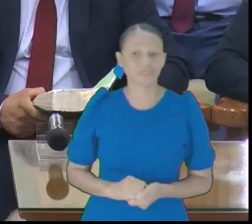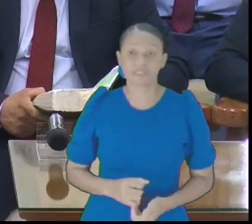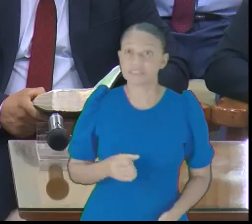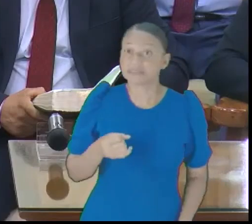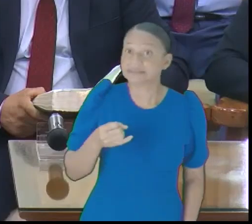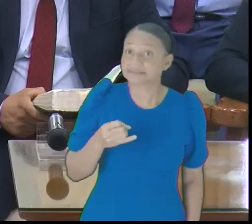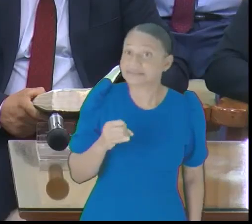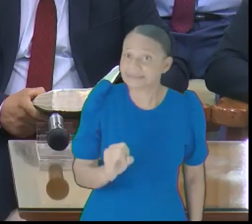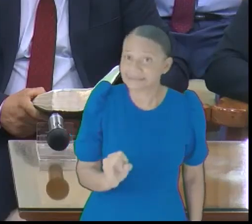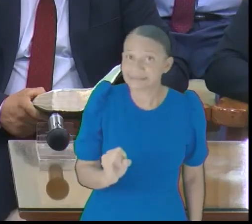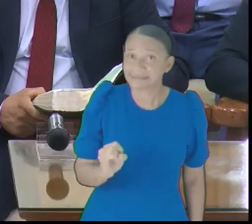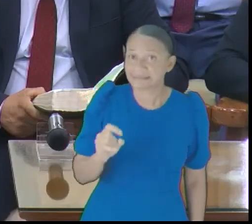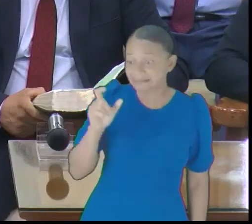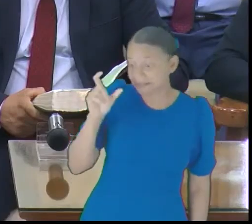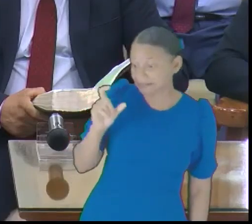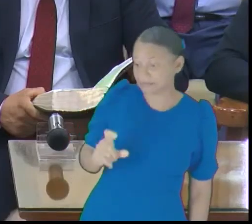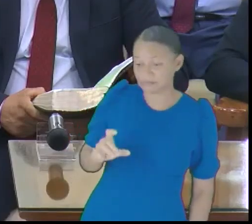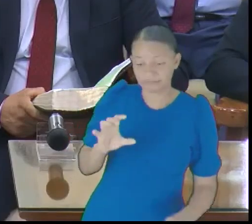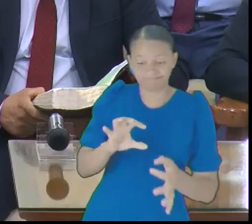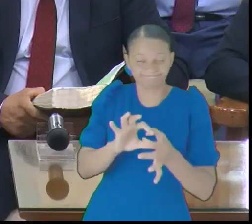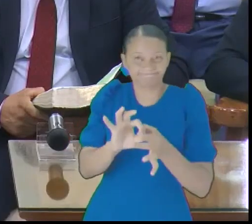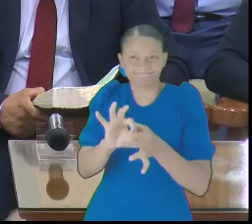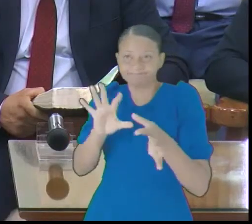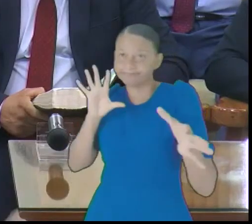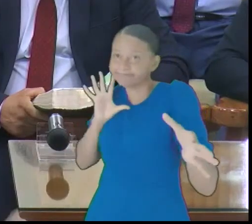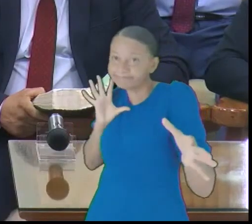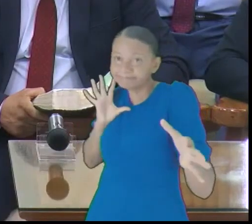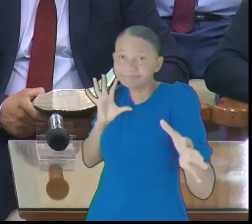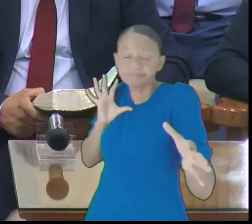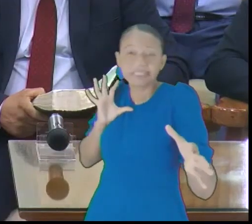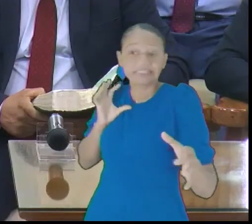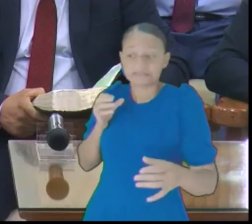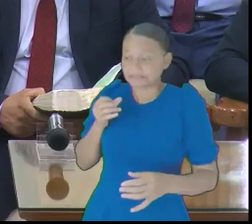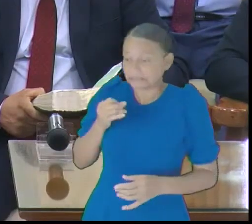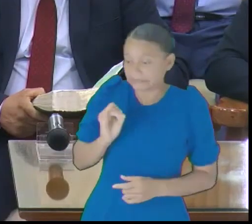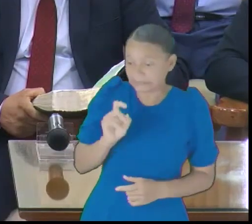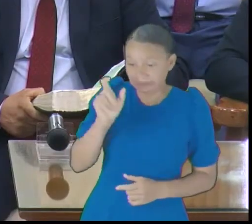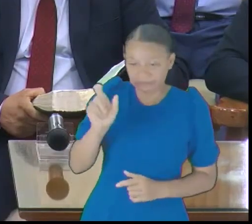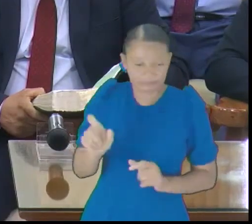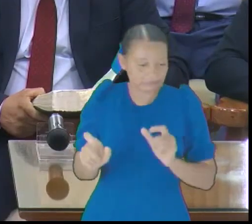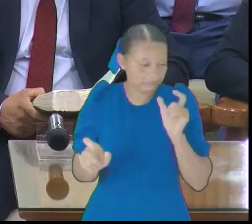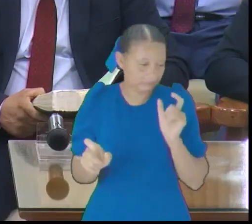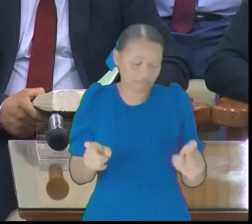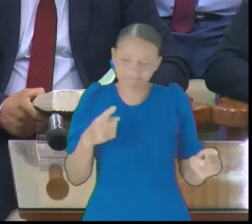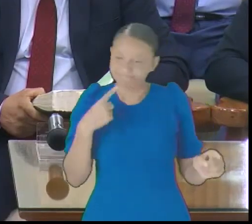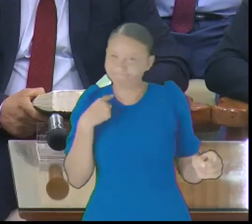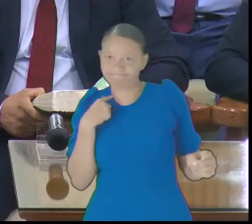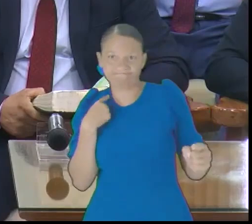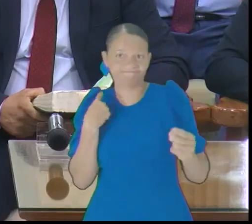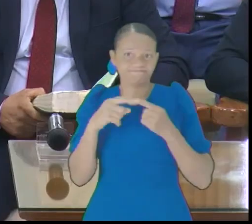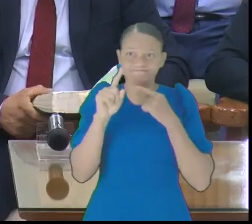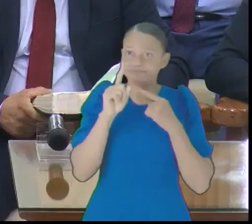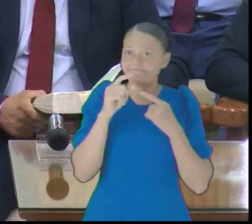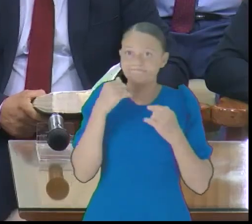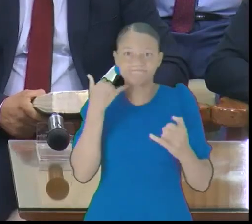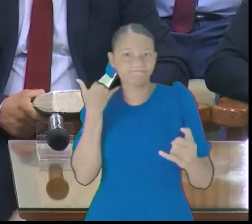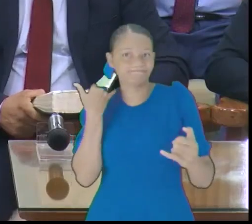uma das partes quebrasse aquela aliança, se uma das partes quebrasse aquele